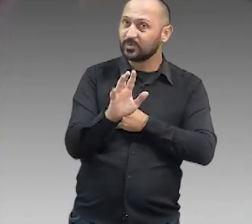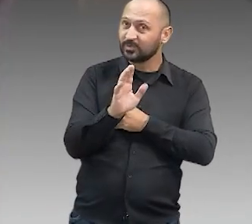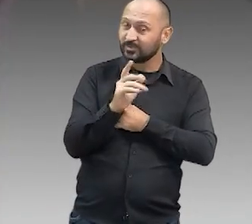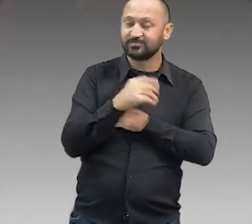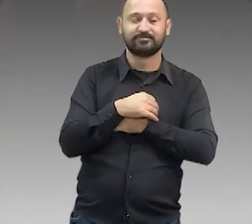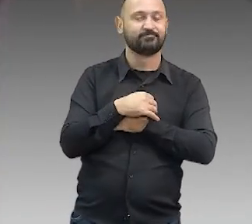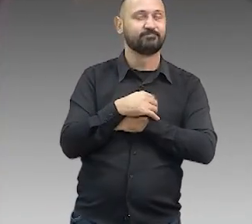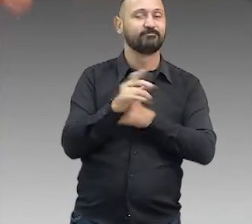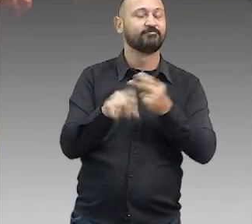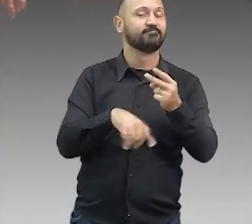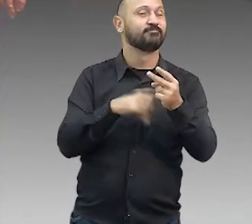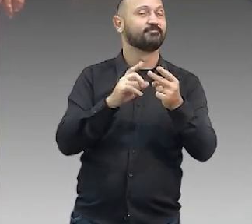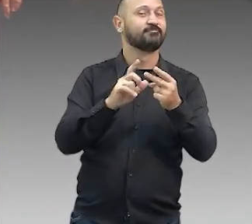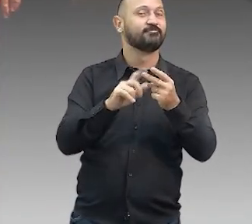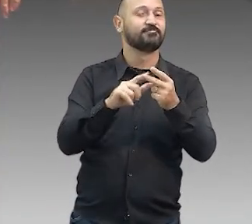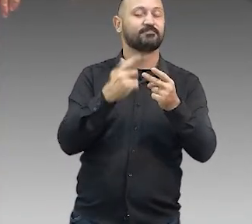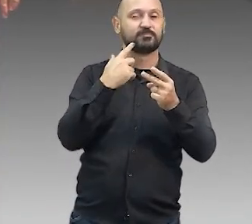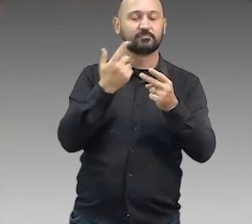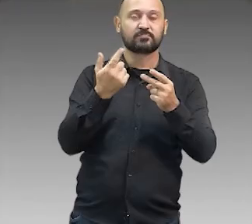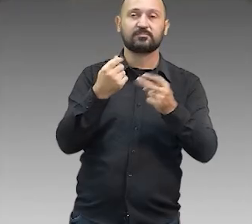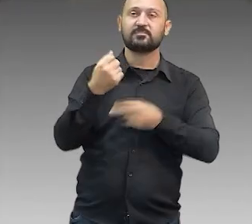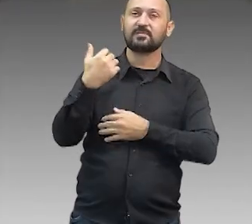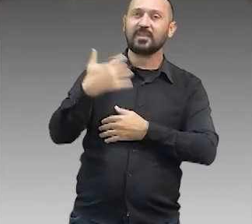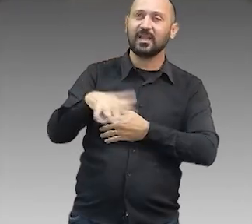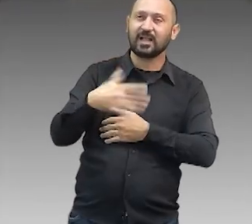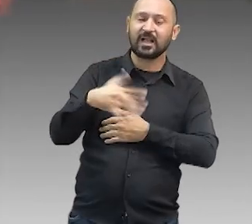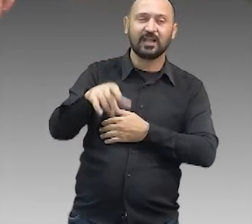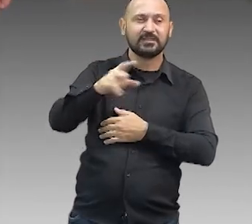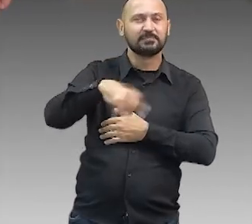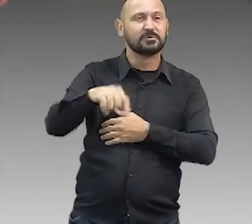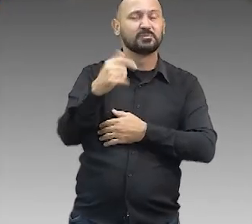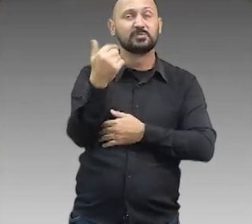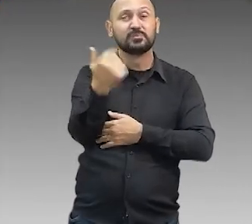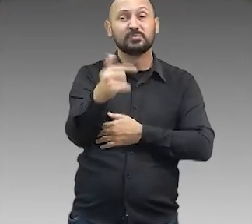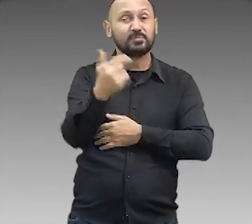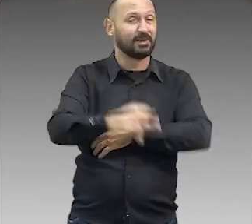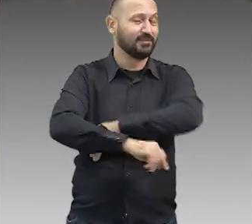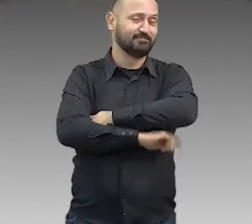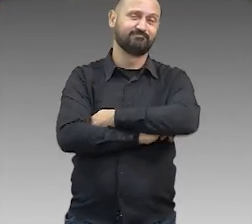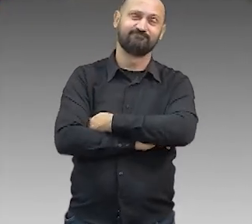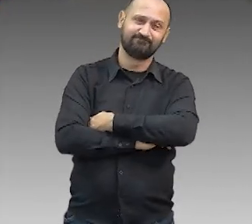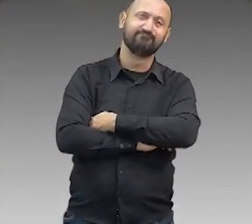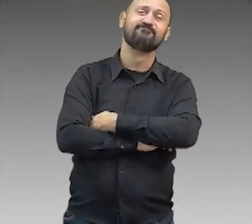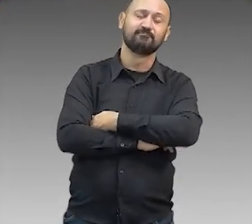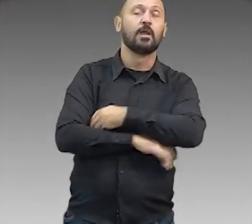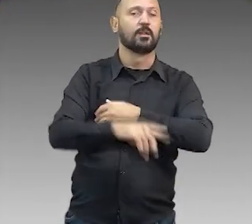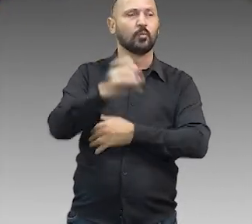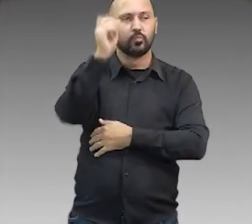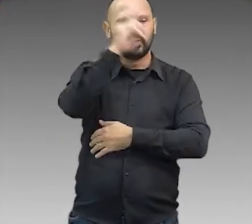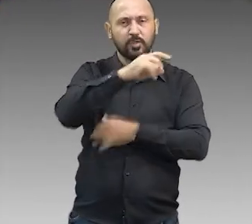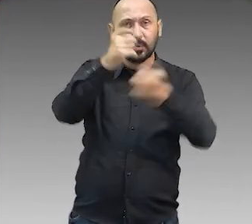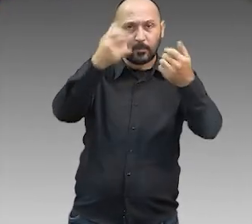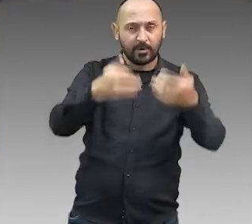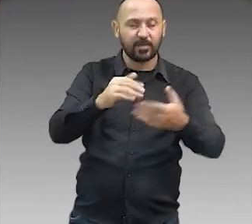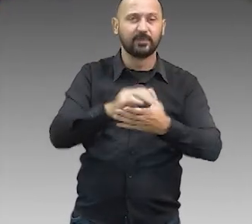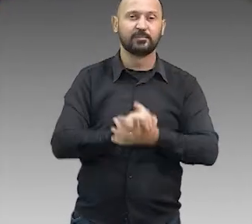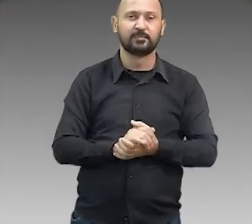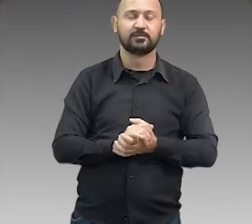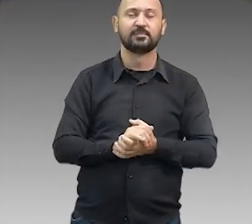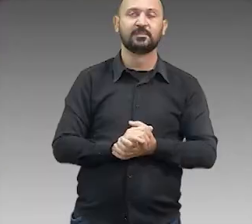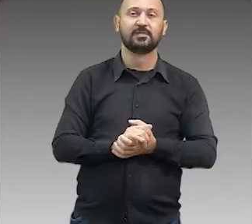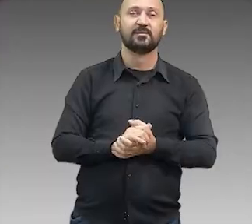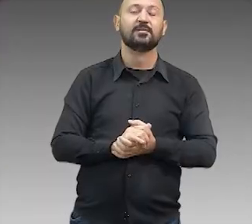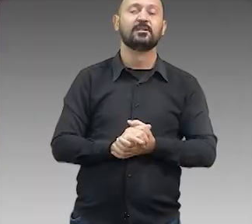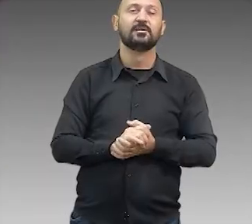as pessoas não têm, e então é difícil. Mas nós temos um povo brasileiro que lê